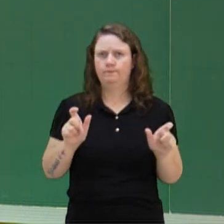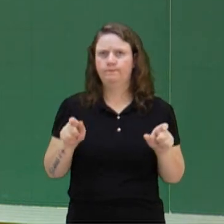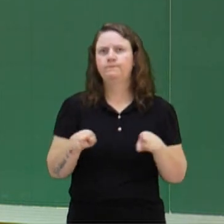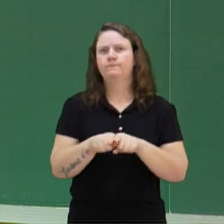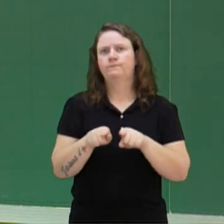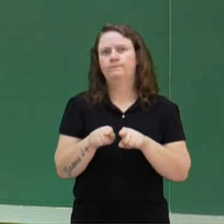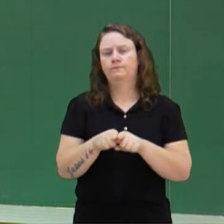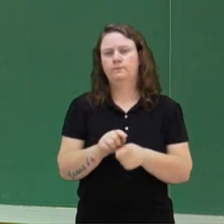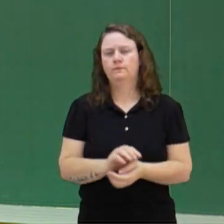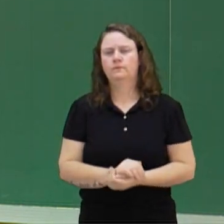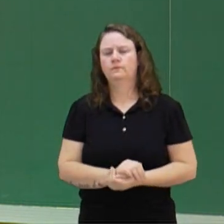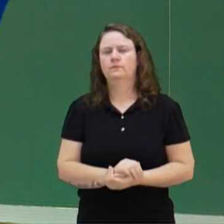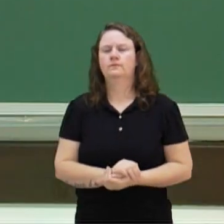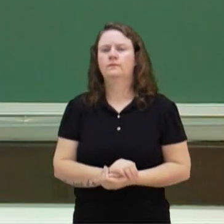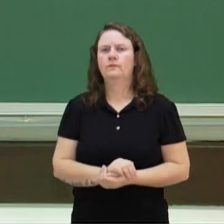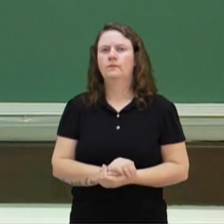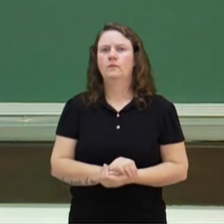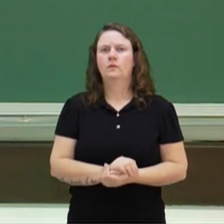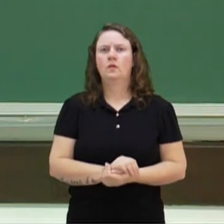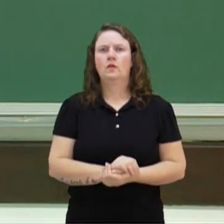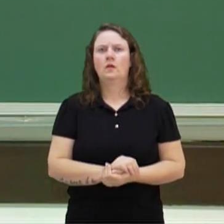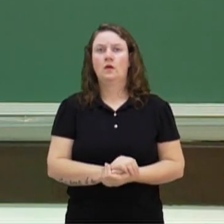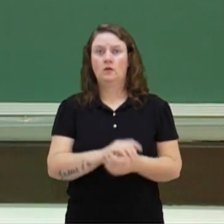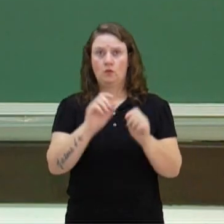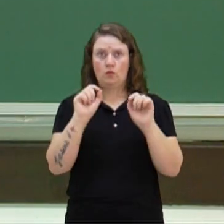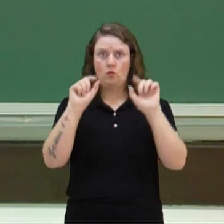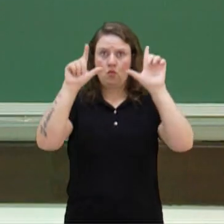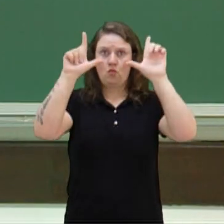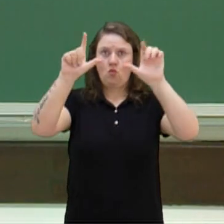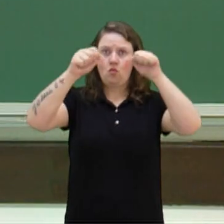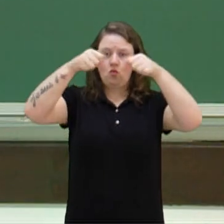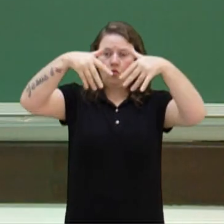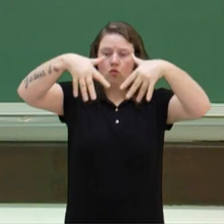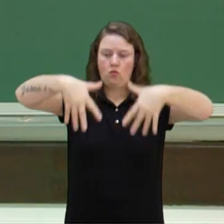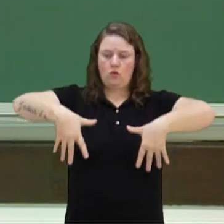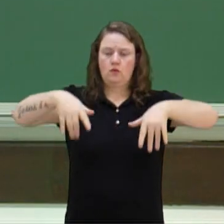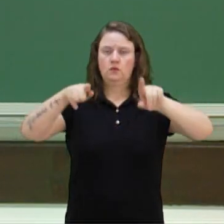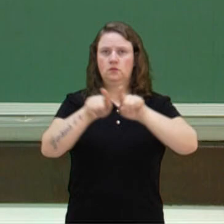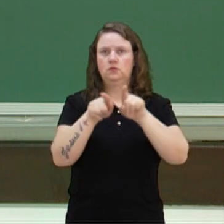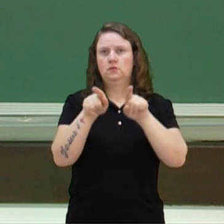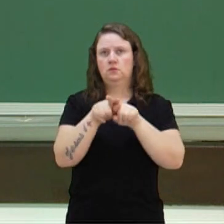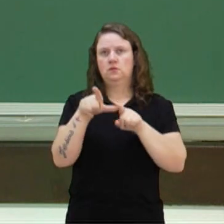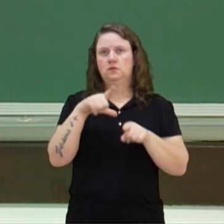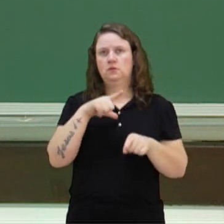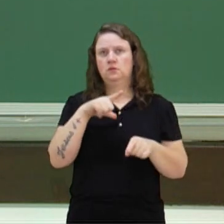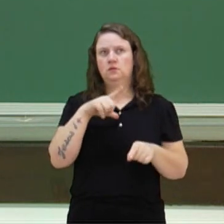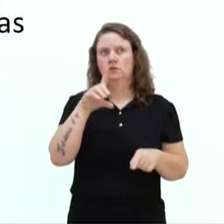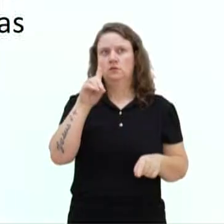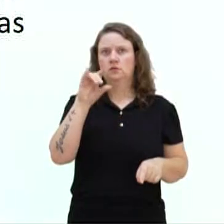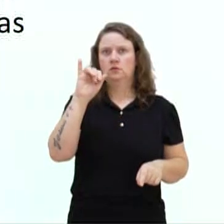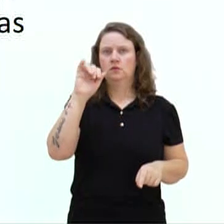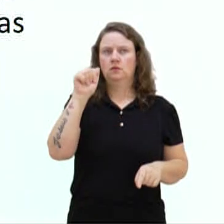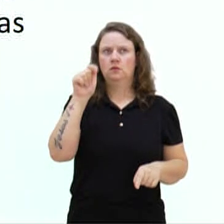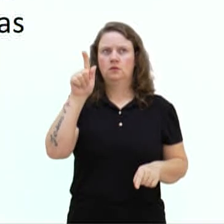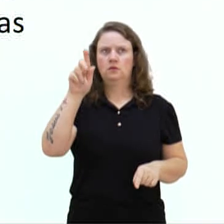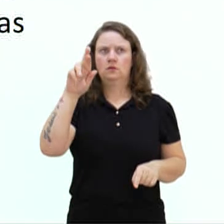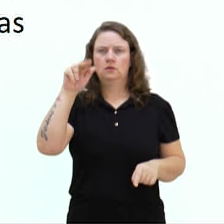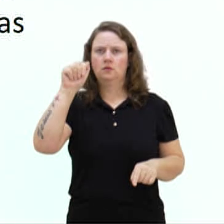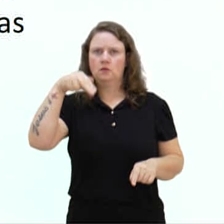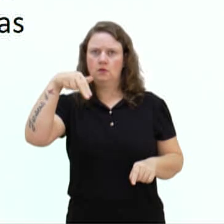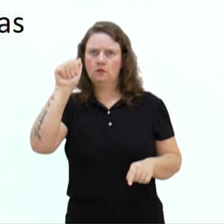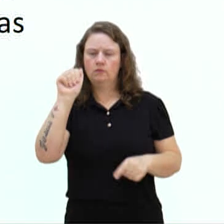conceitos. Então, o mapa conceitual é um diagrama ou ferramenta gráfica que